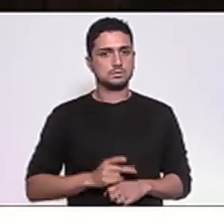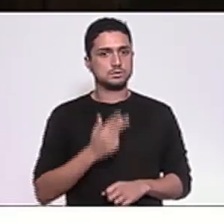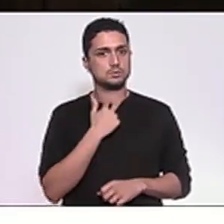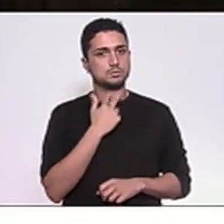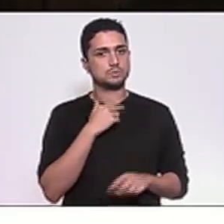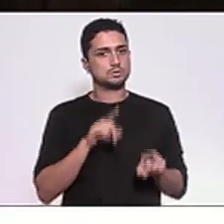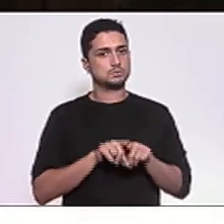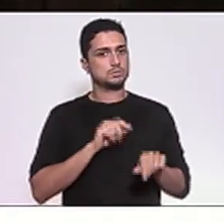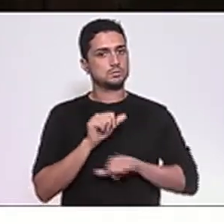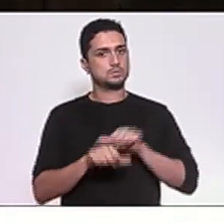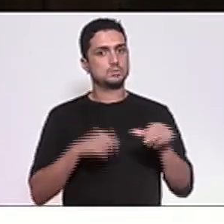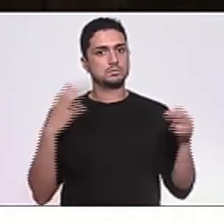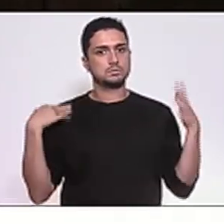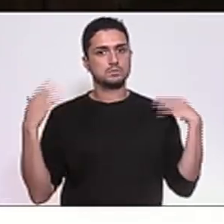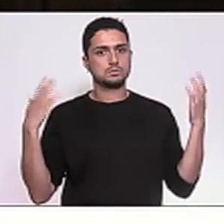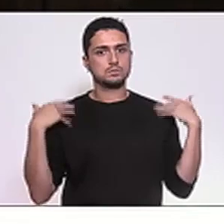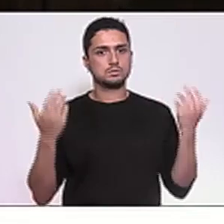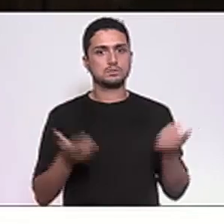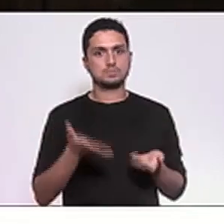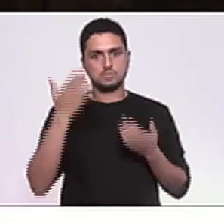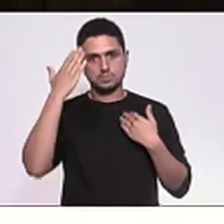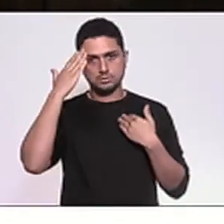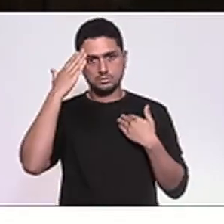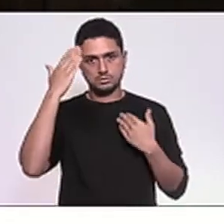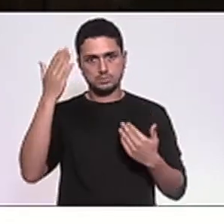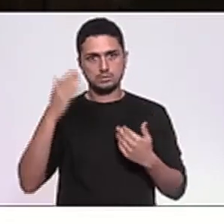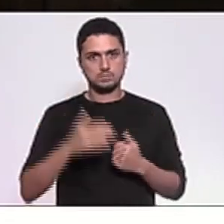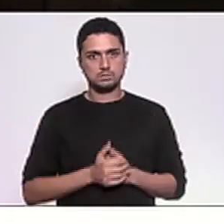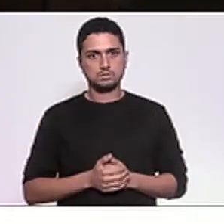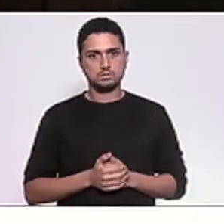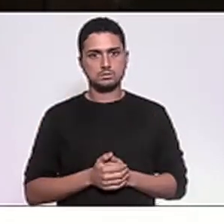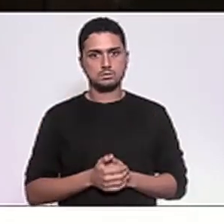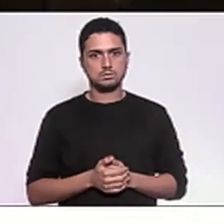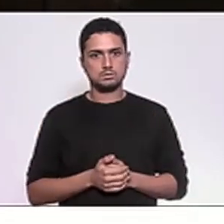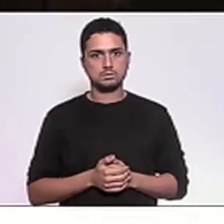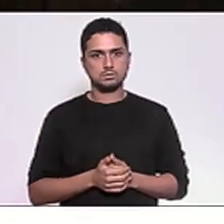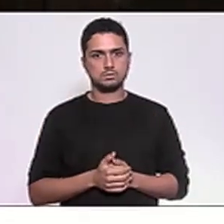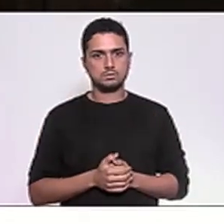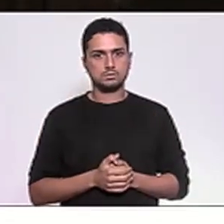militarizado. Então, muito obrigada pela senhora ter cedido a palavra.